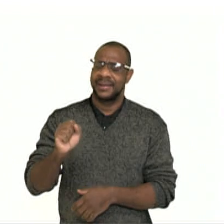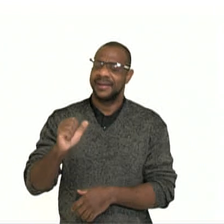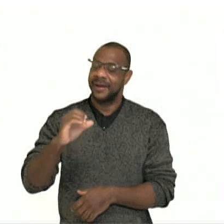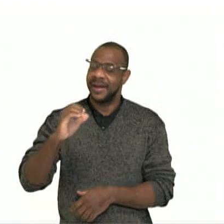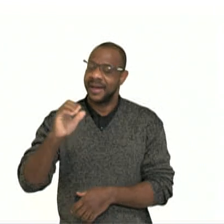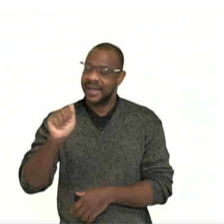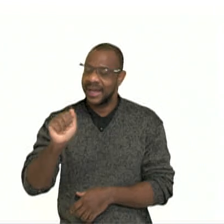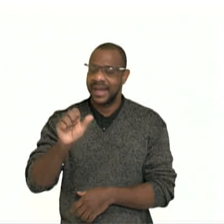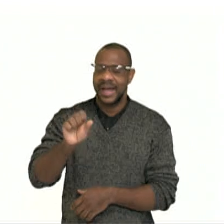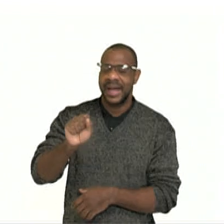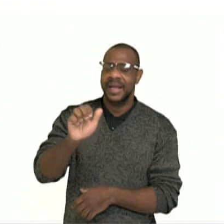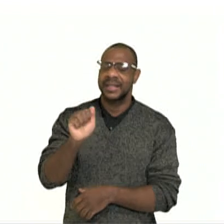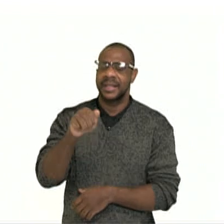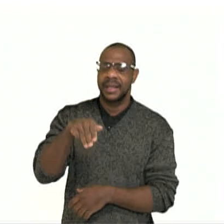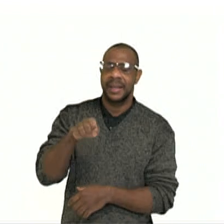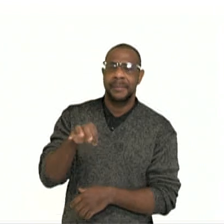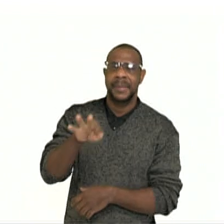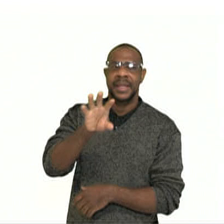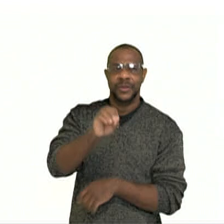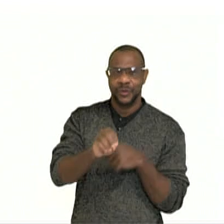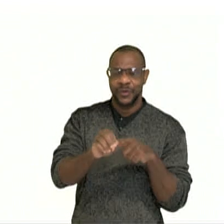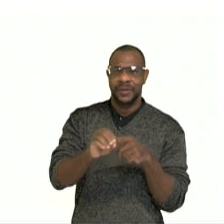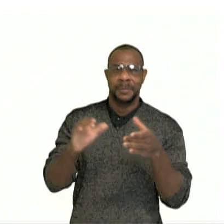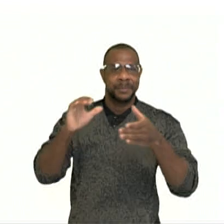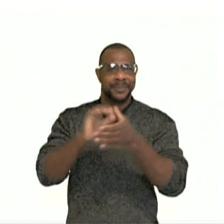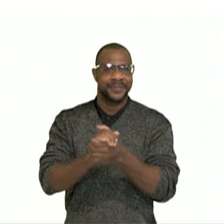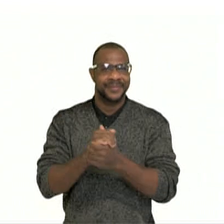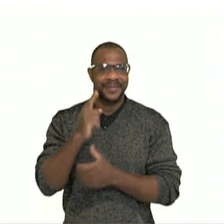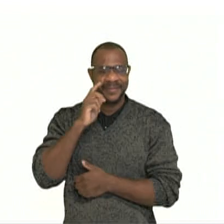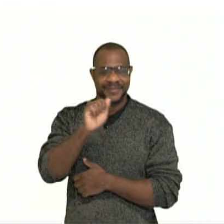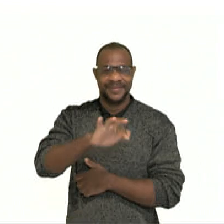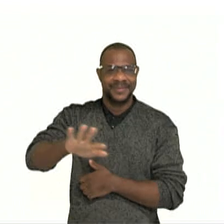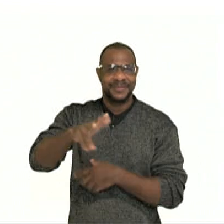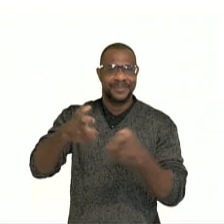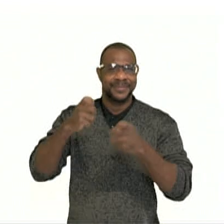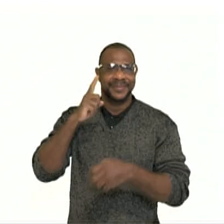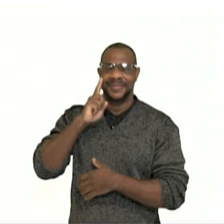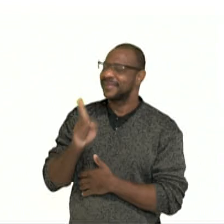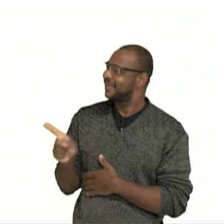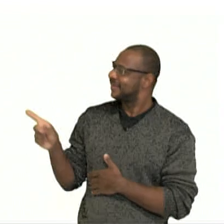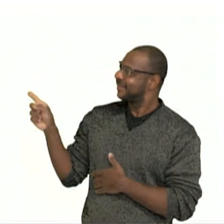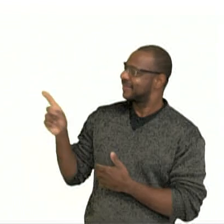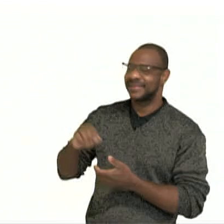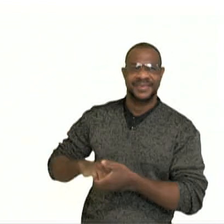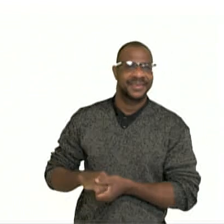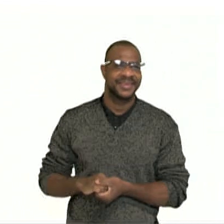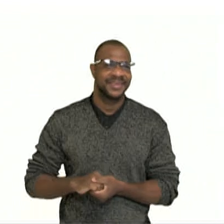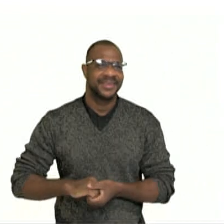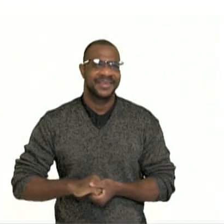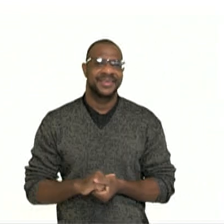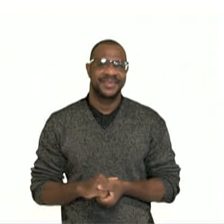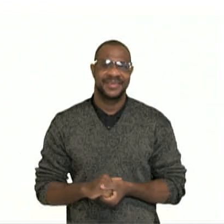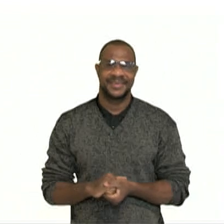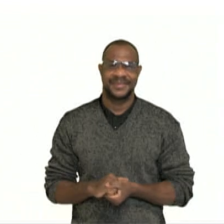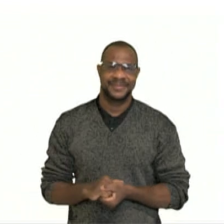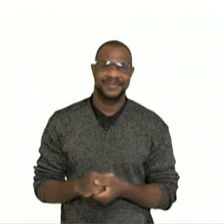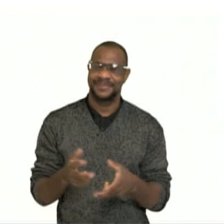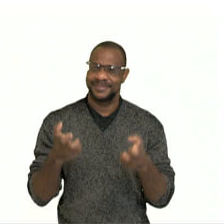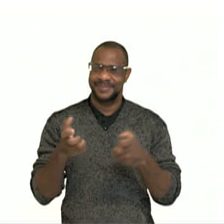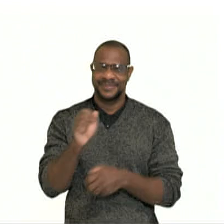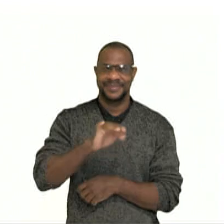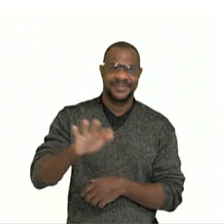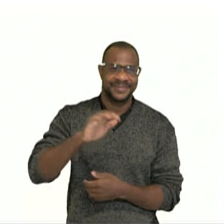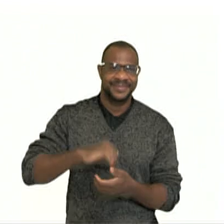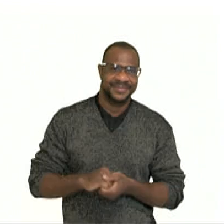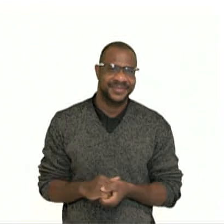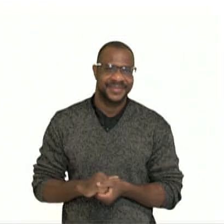for pensar, nós temos aqui a nossa imagem. Então, temos o casal, a Carol e o Tom. Temos Tom's mother, Tom's father e Tom's